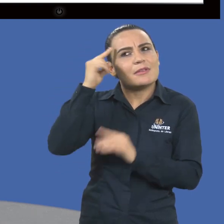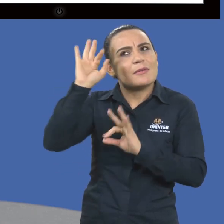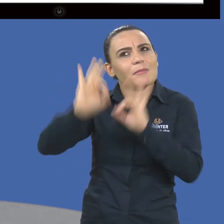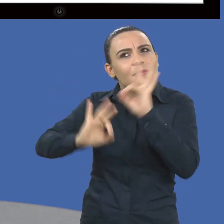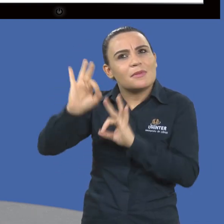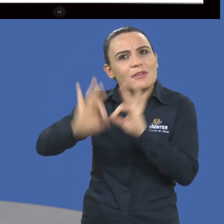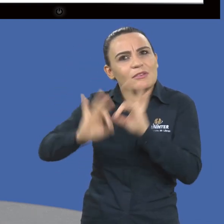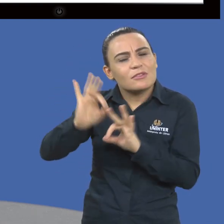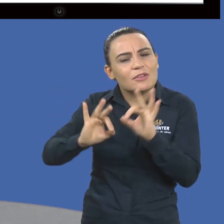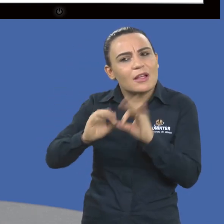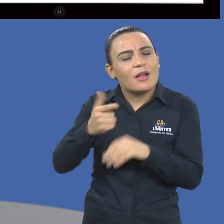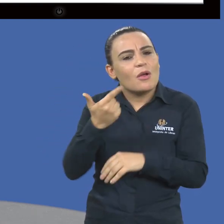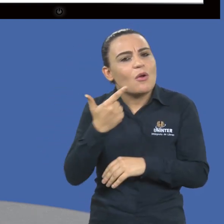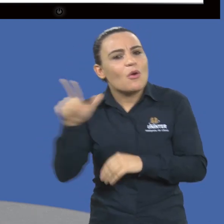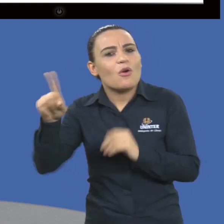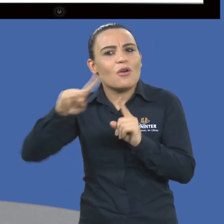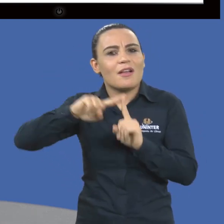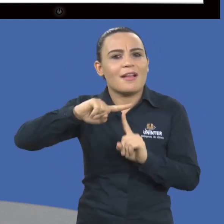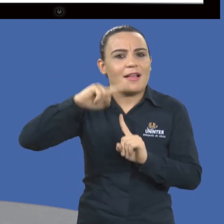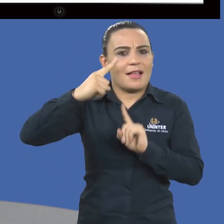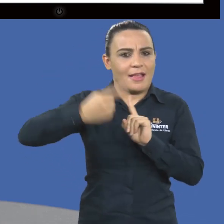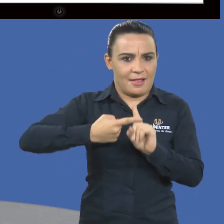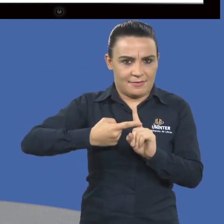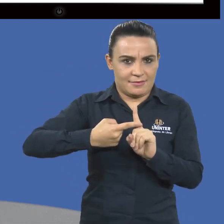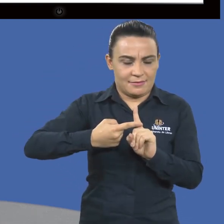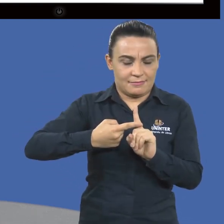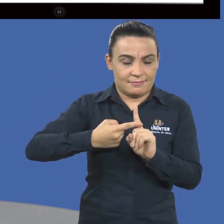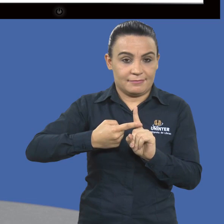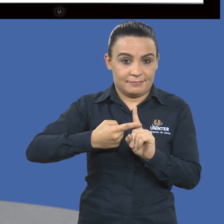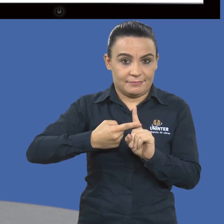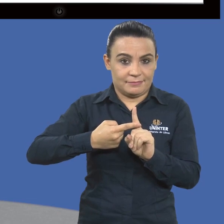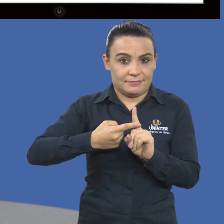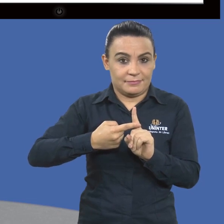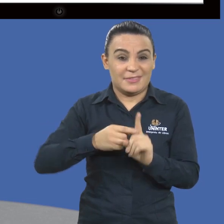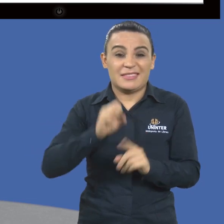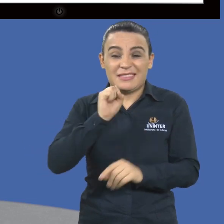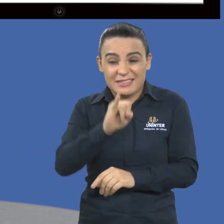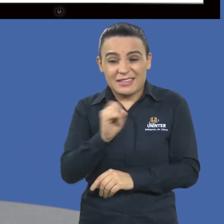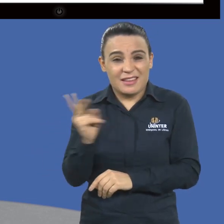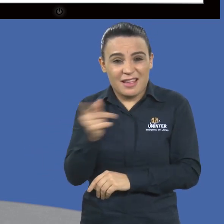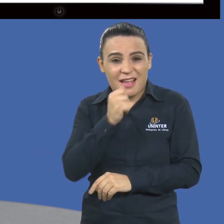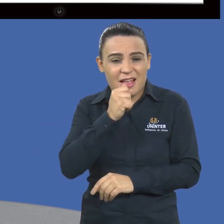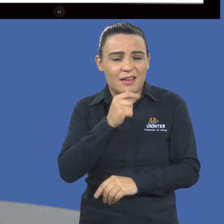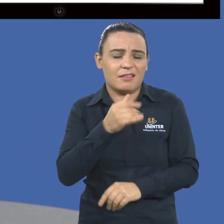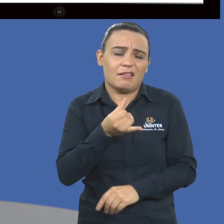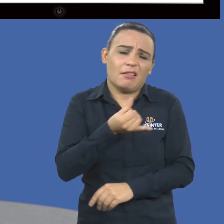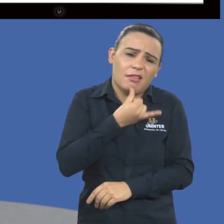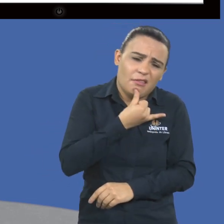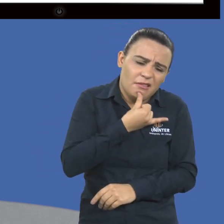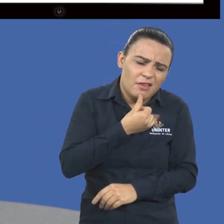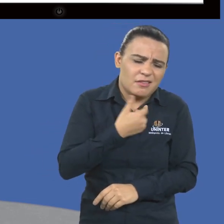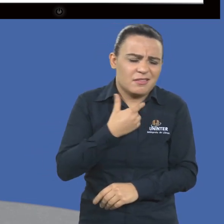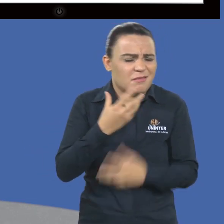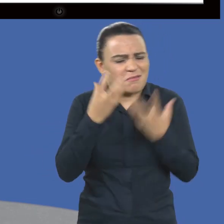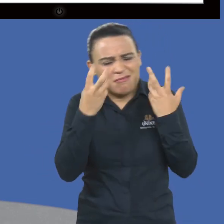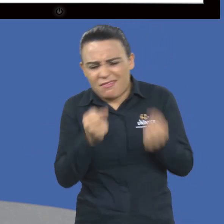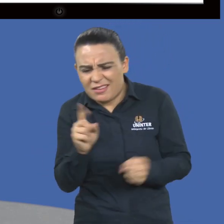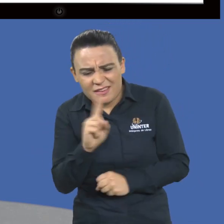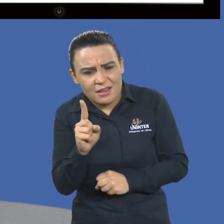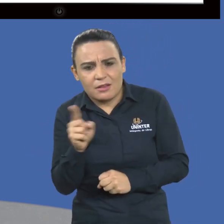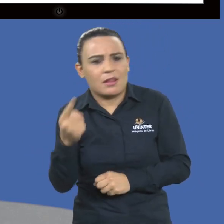pensando em planejar uma outra gestação. Então, se ele estiver na negação ou